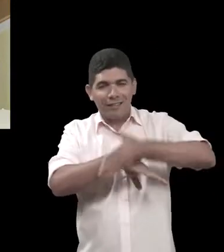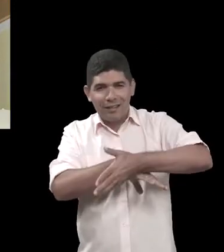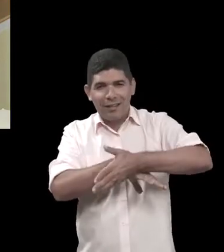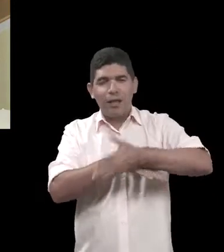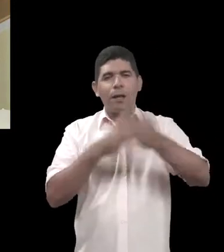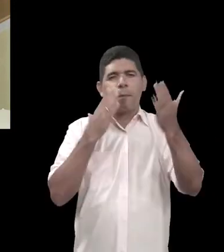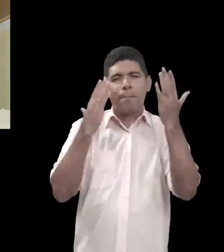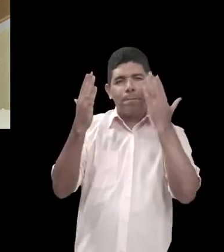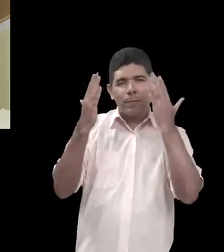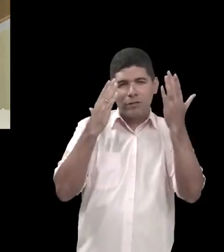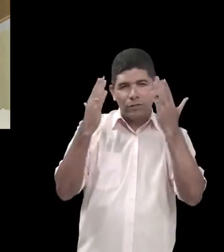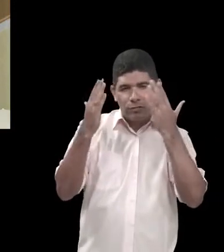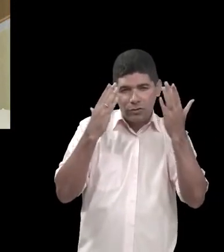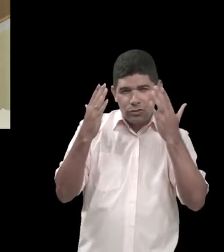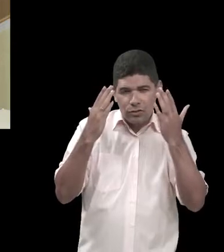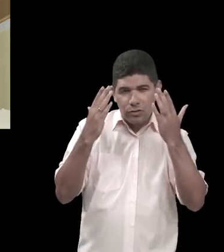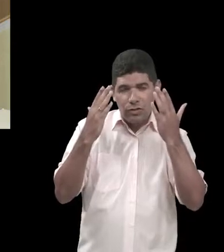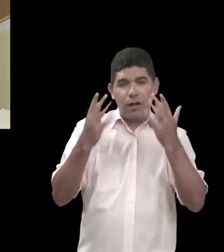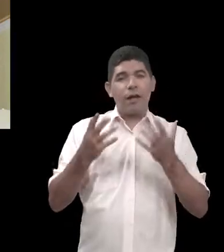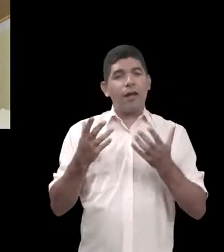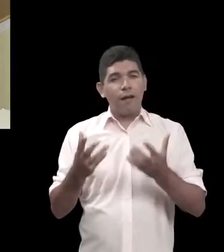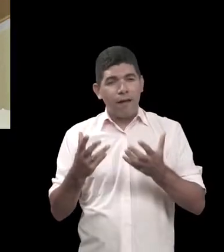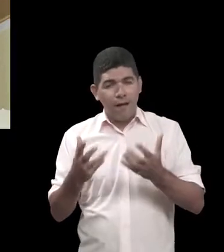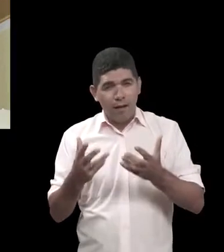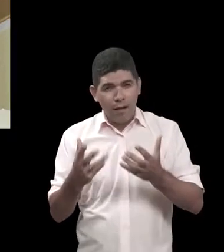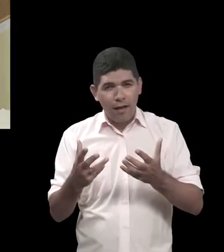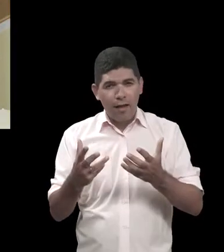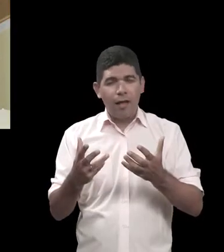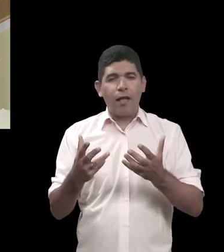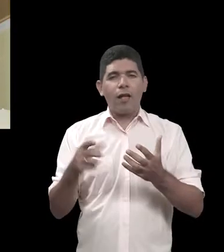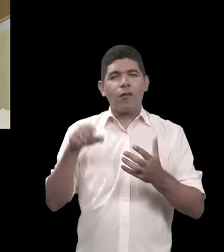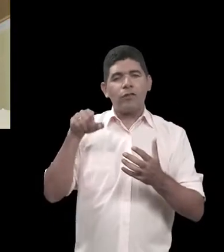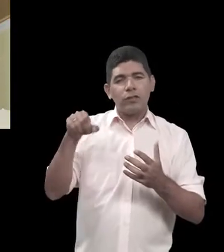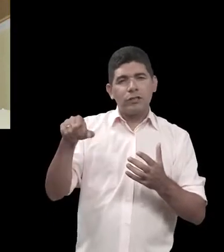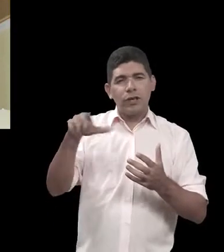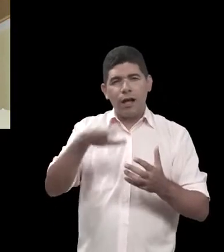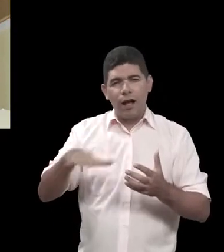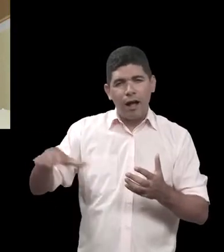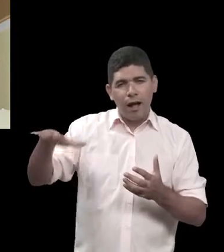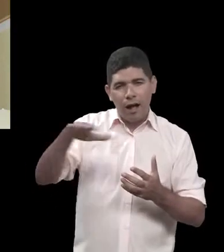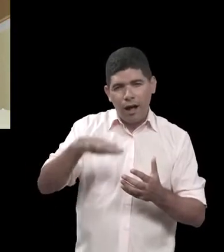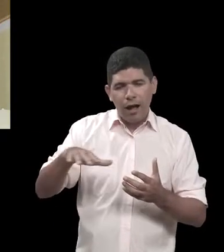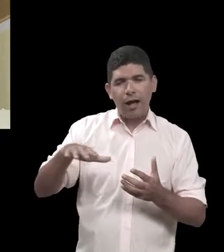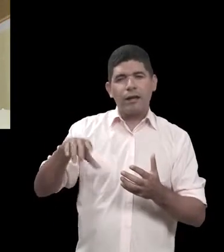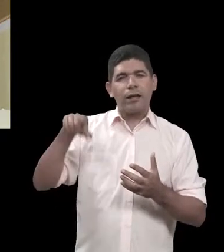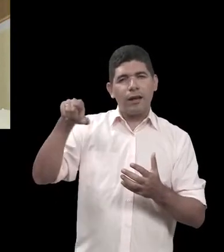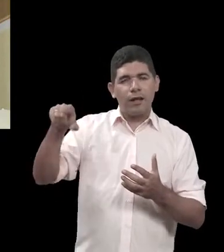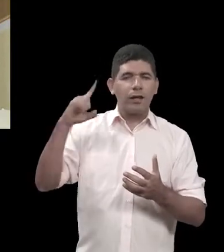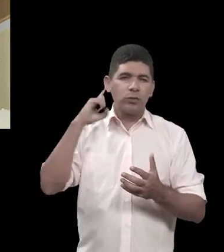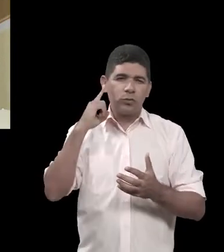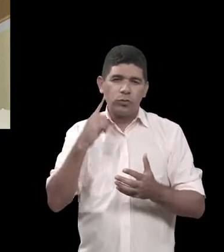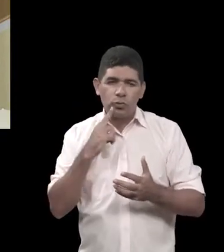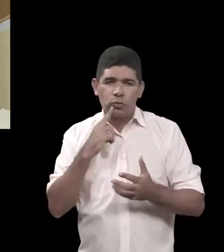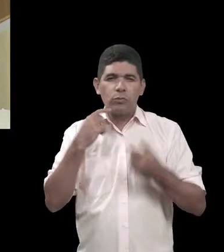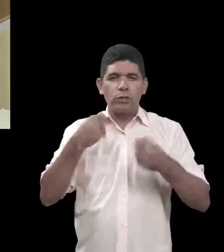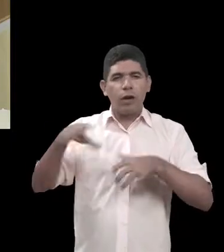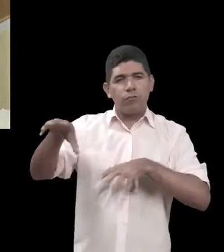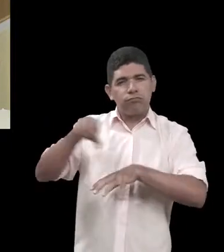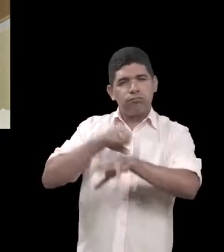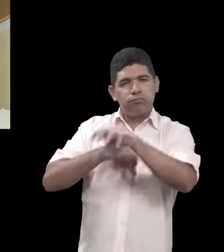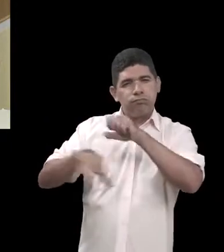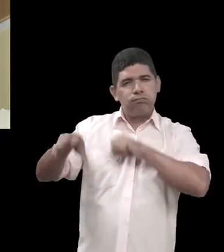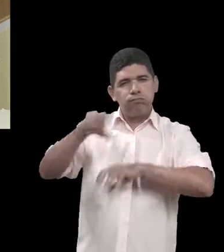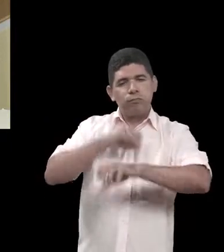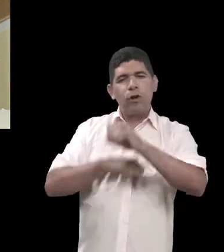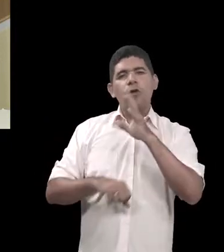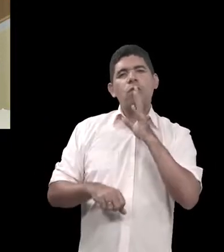está trabalhando com uma determinada área, você tem que estar agregando conhecimentos, procurando outros saberes, e a Libras